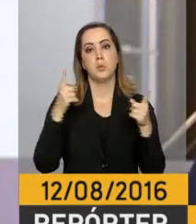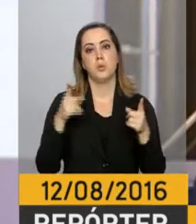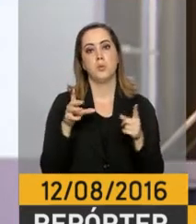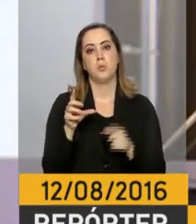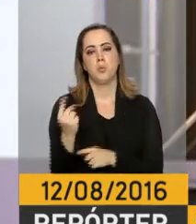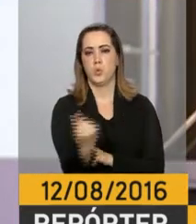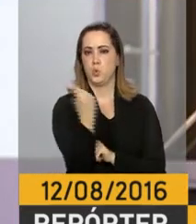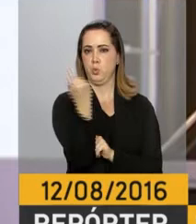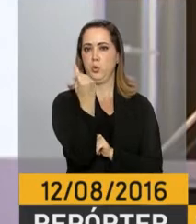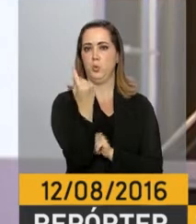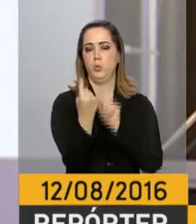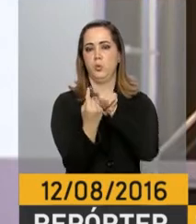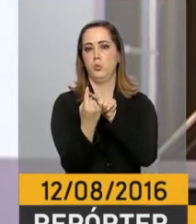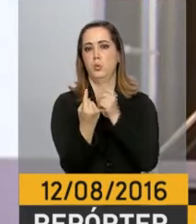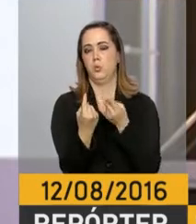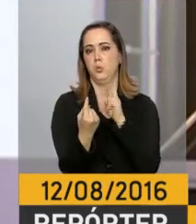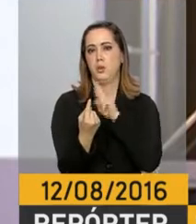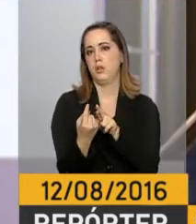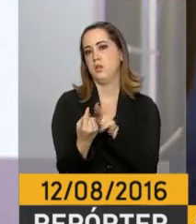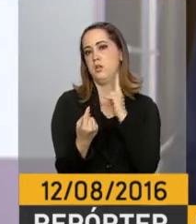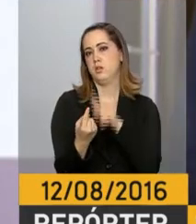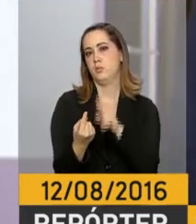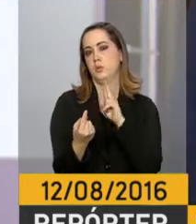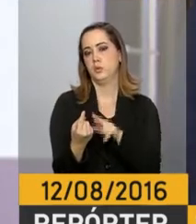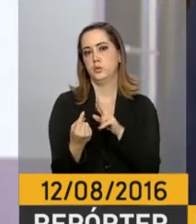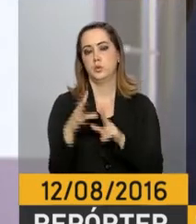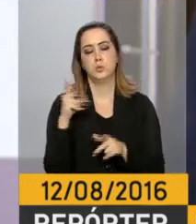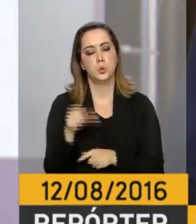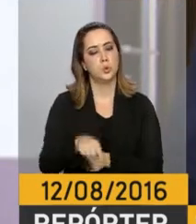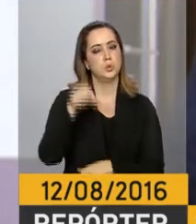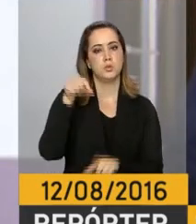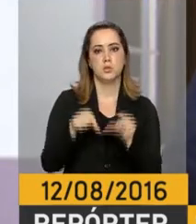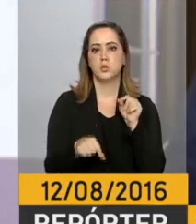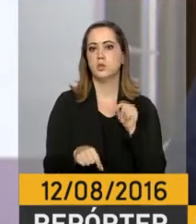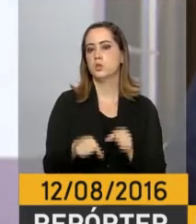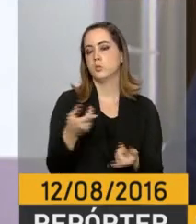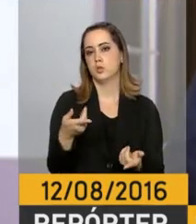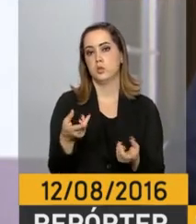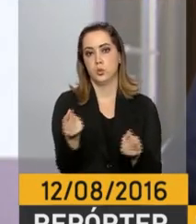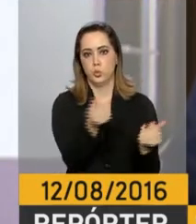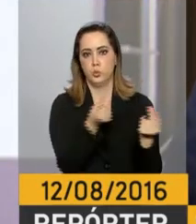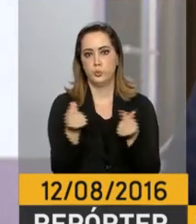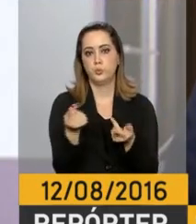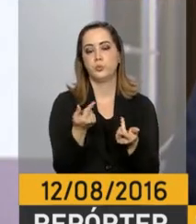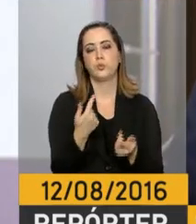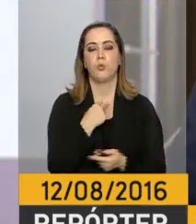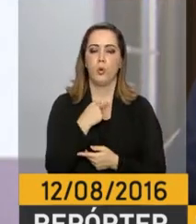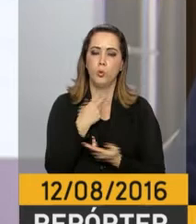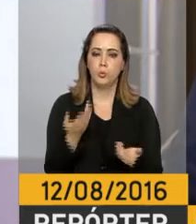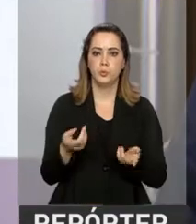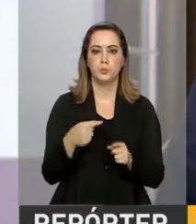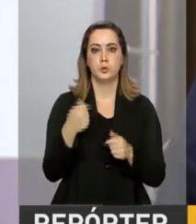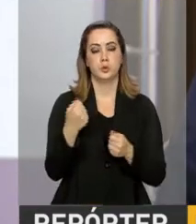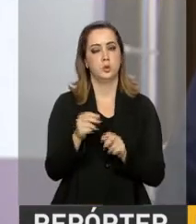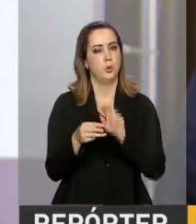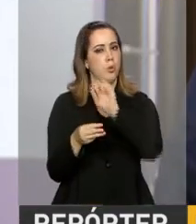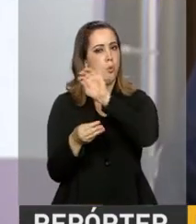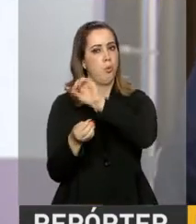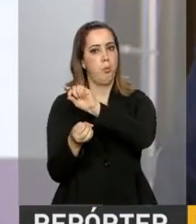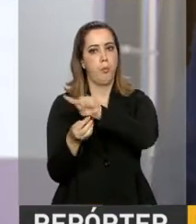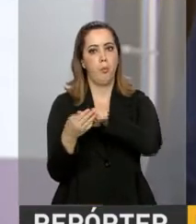como únicas para as decisões de política monetária. Há diversos fatores que afetam a perspectiva para a